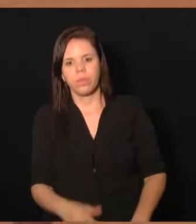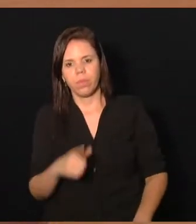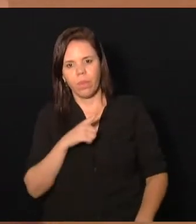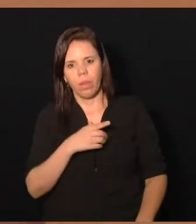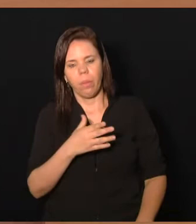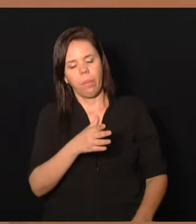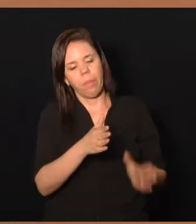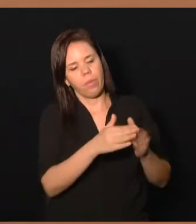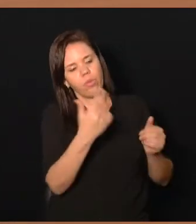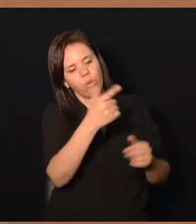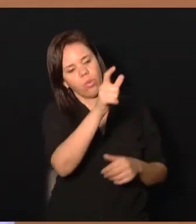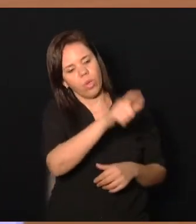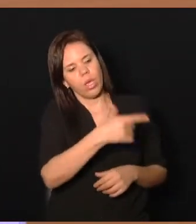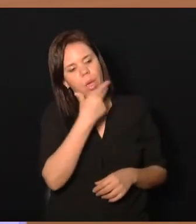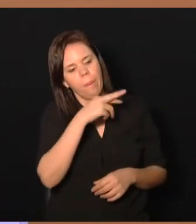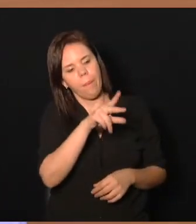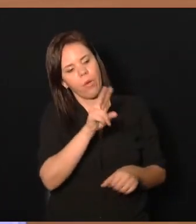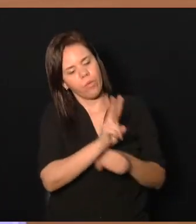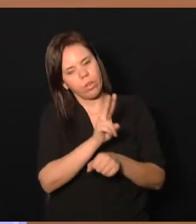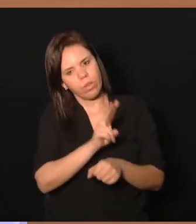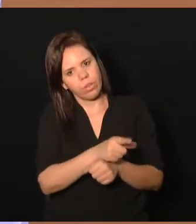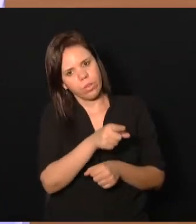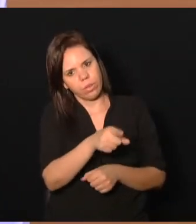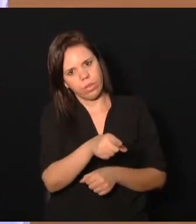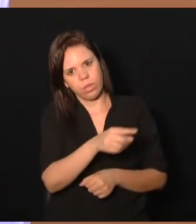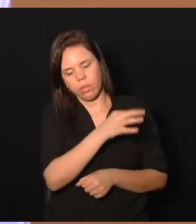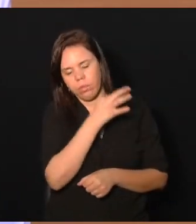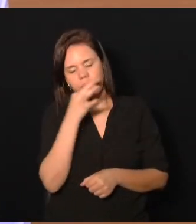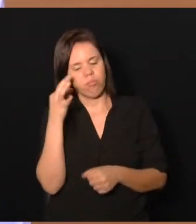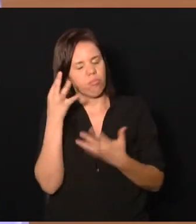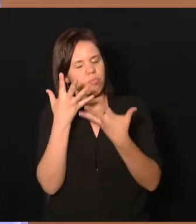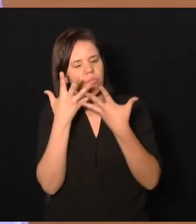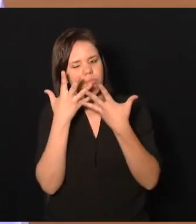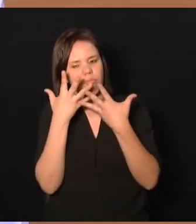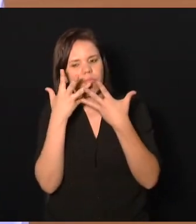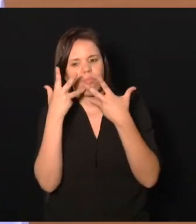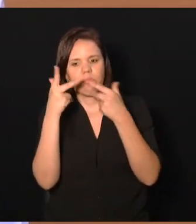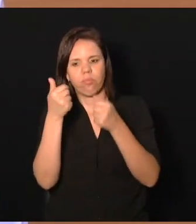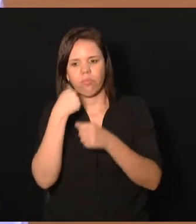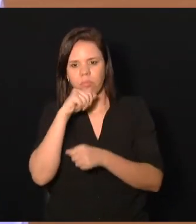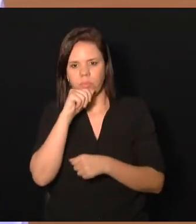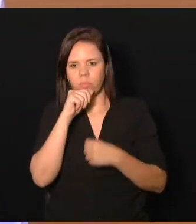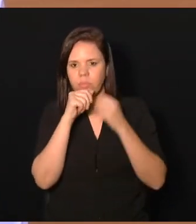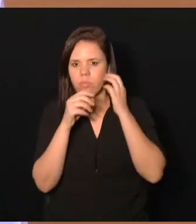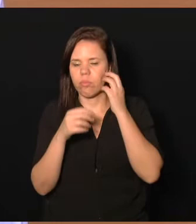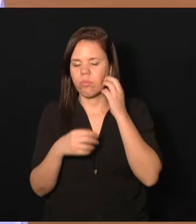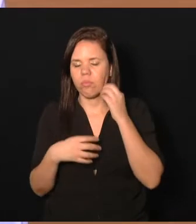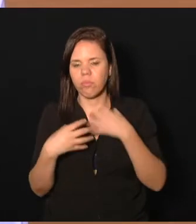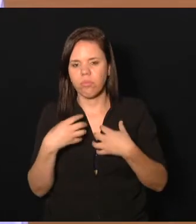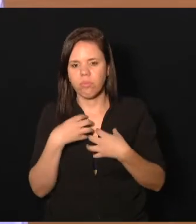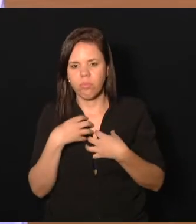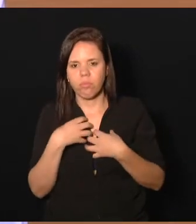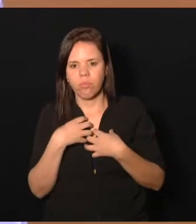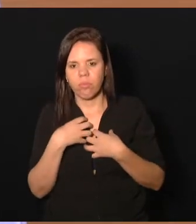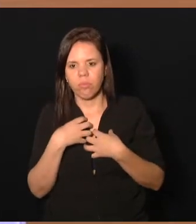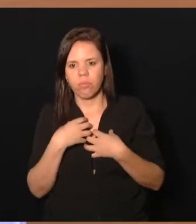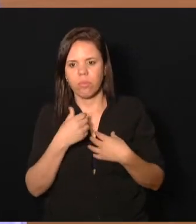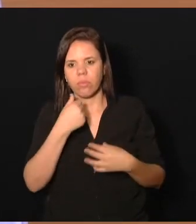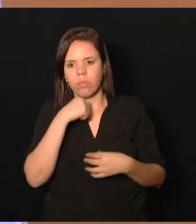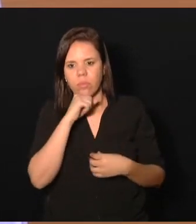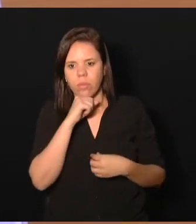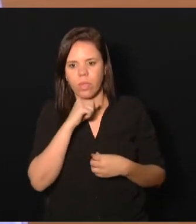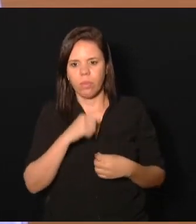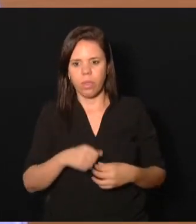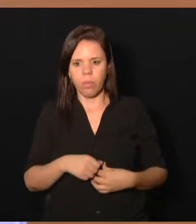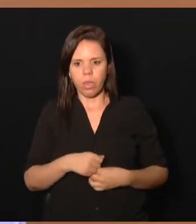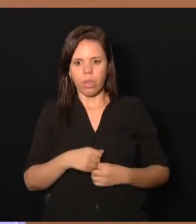irmão, falou, não, você vai cuidar. Ele cuida maravilhosamente bem da minha mãe, gente. A minha irmã já não cuidava do